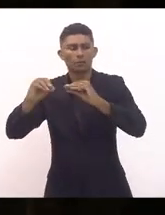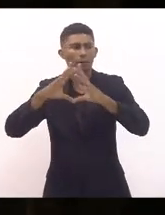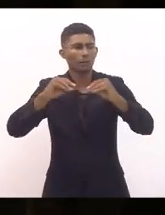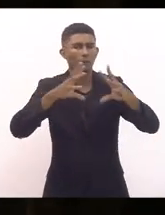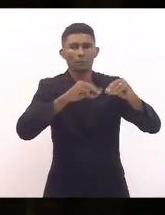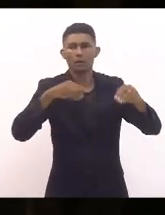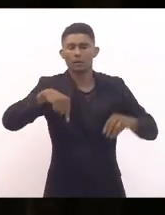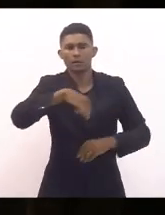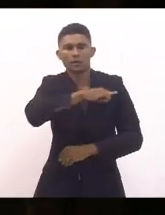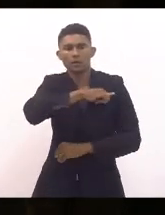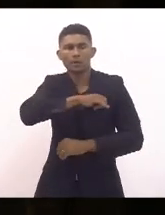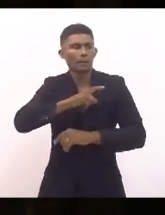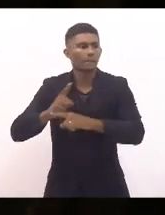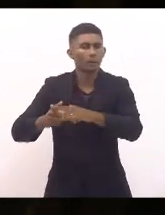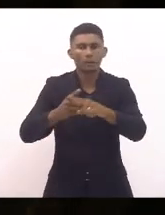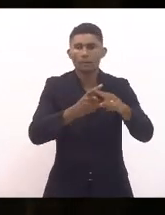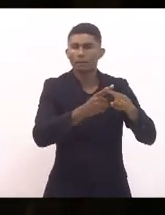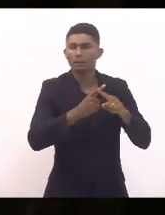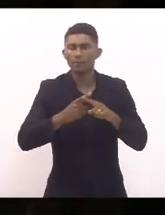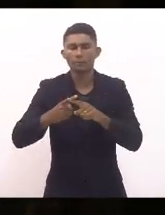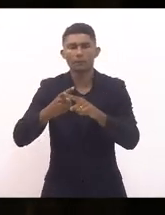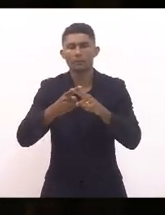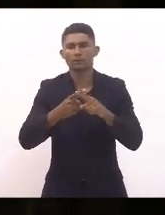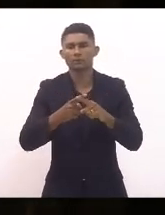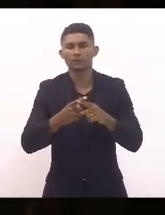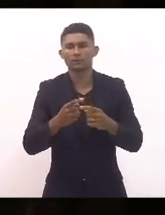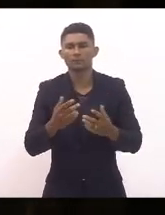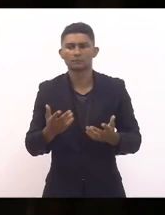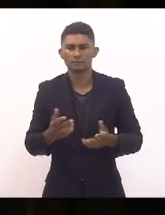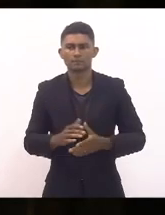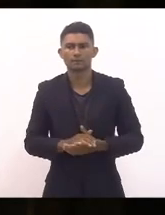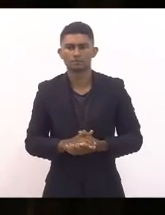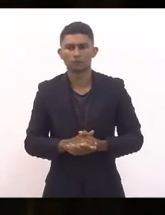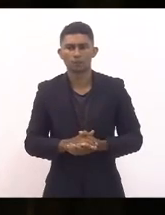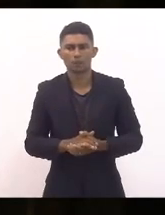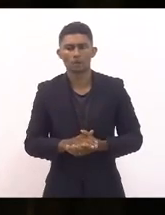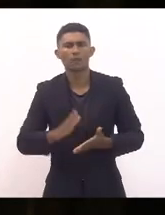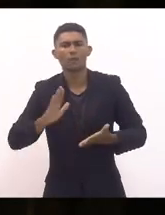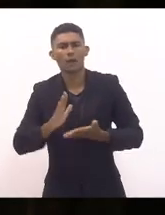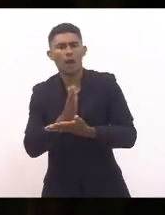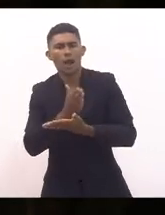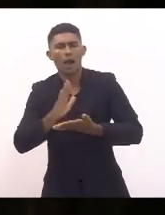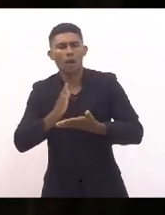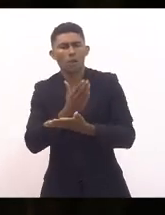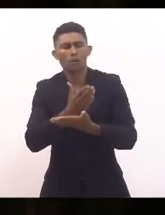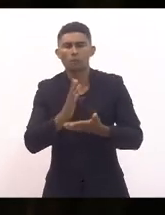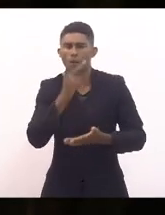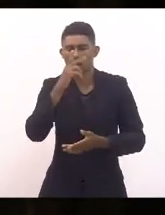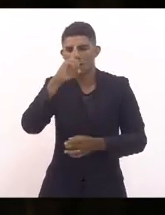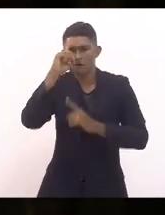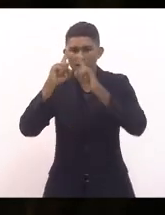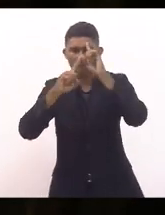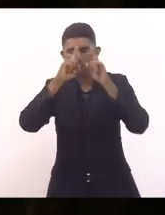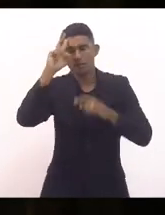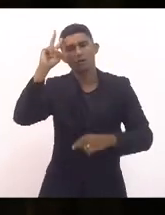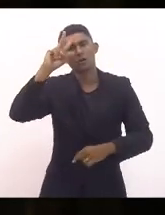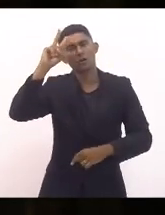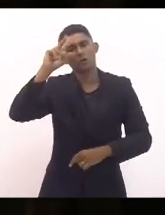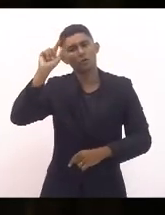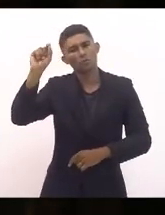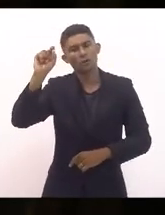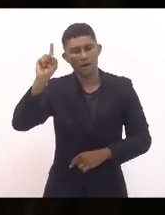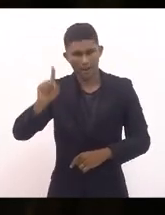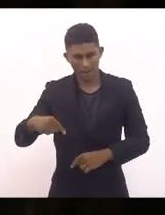Janeiro nada tem a ver com algumas lendas que foram criadas, como tráfico